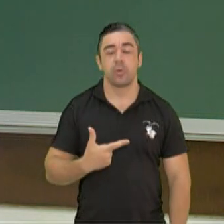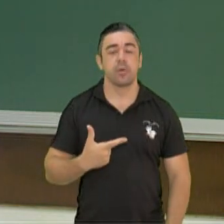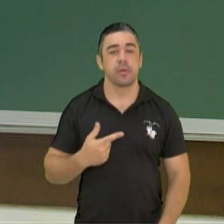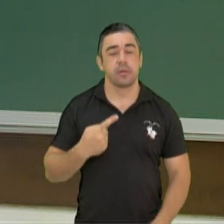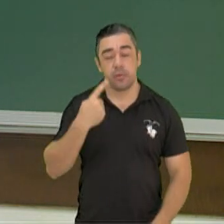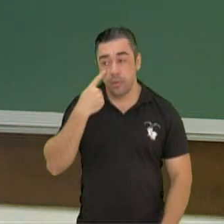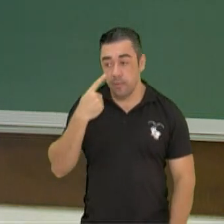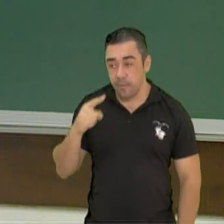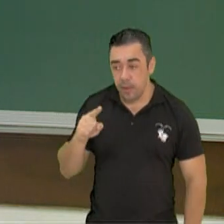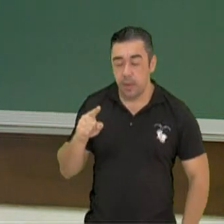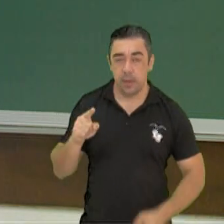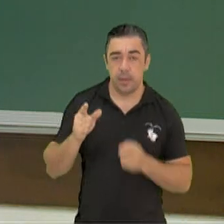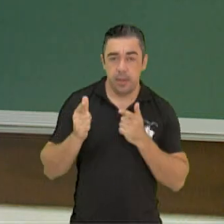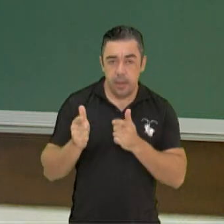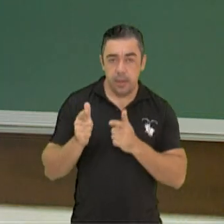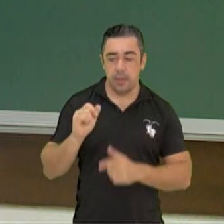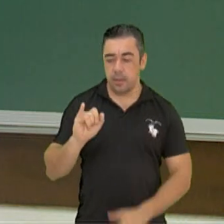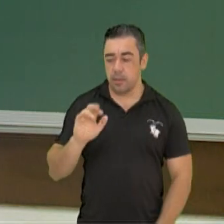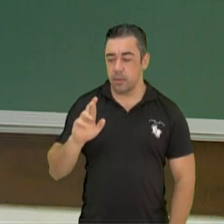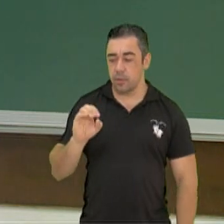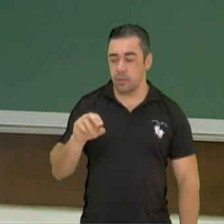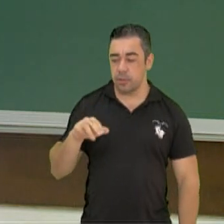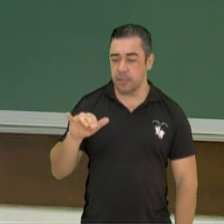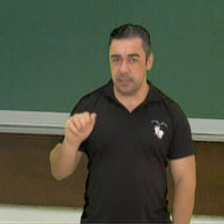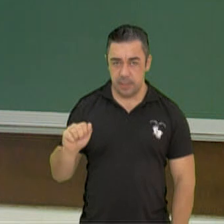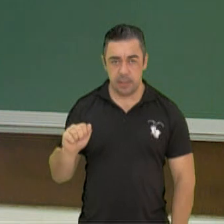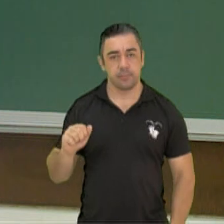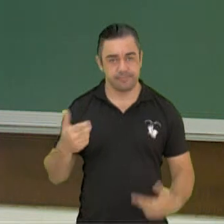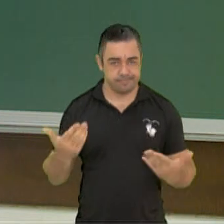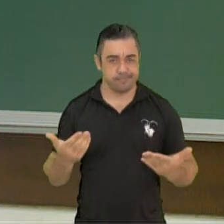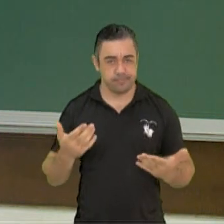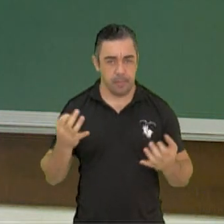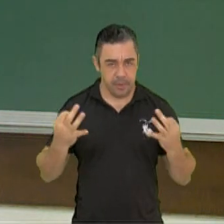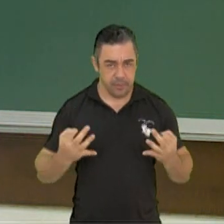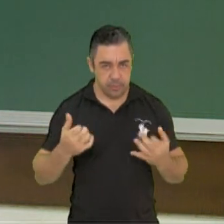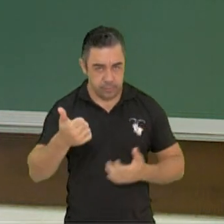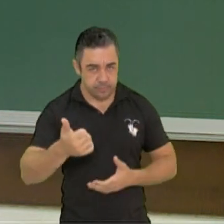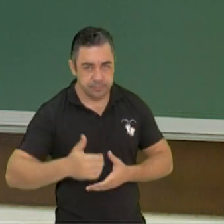questão lá, que é a situação que eles querem passar, perfeito?